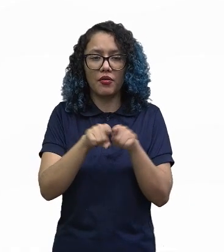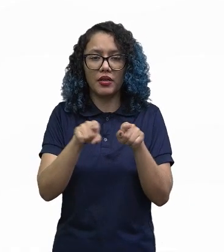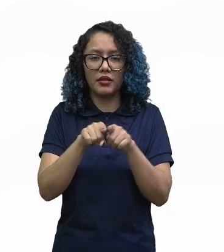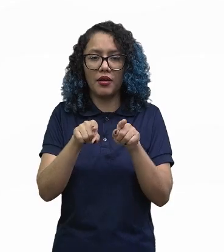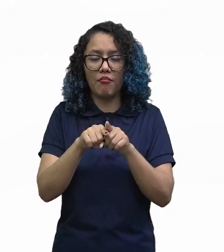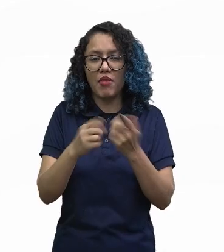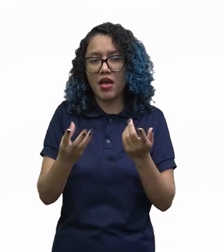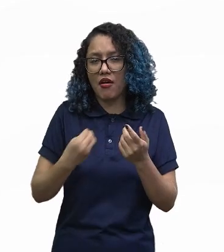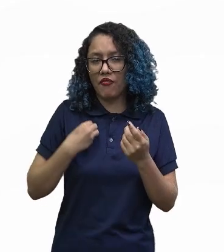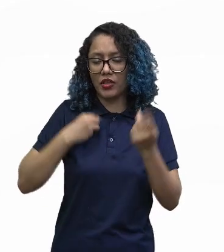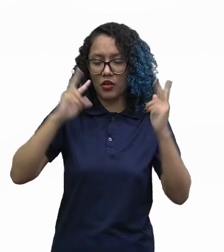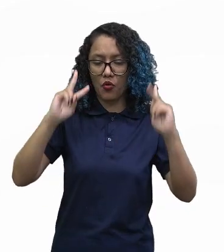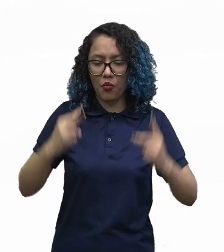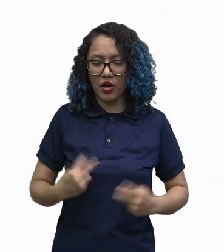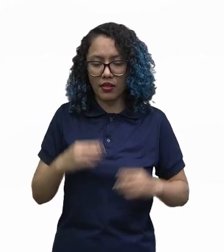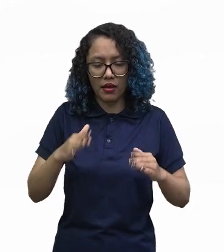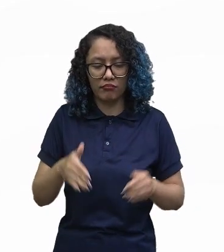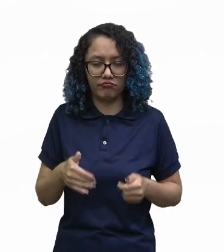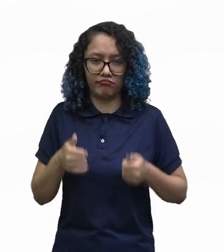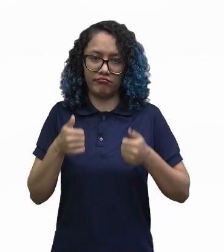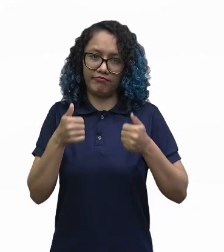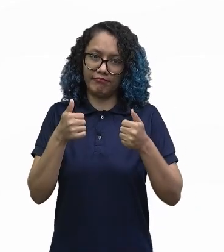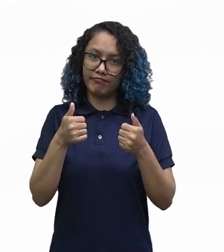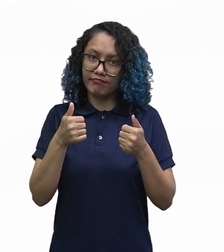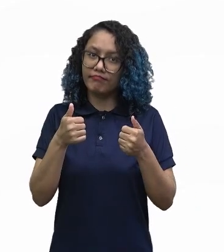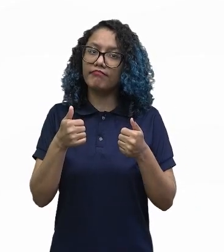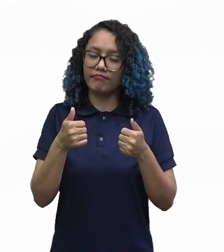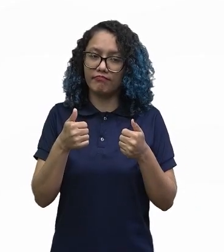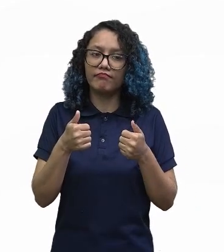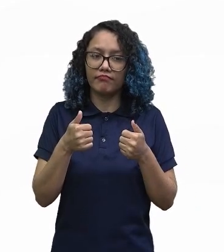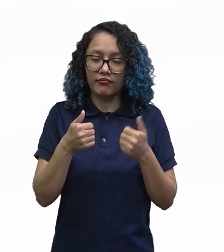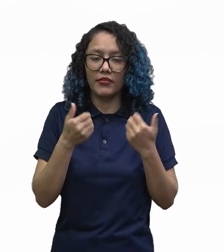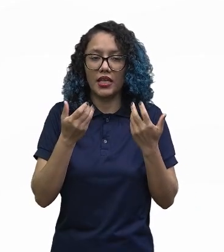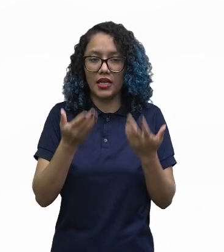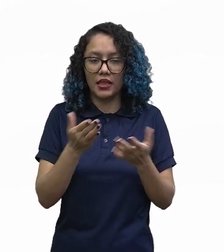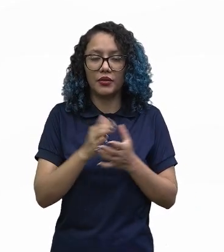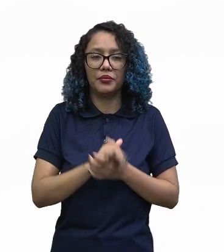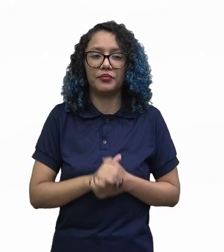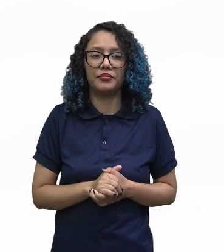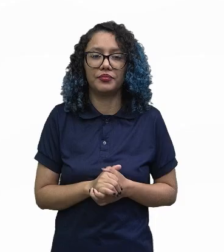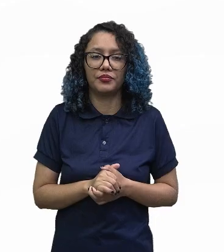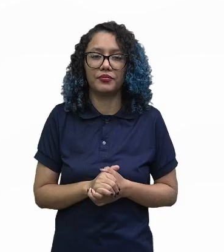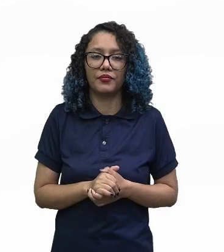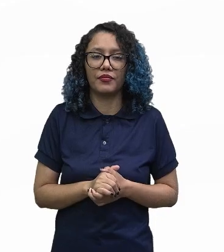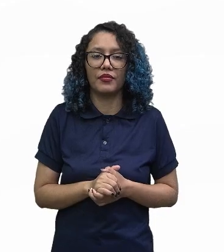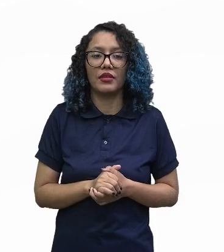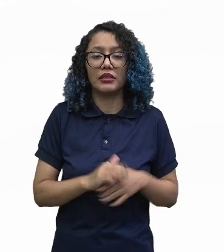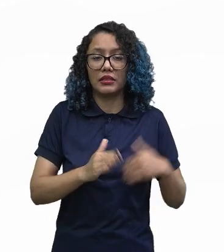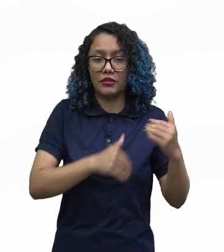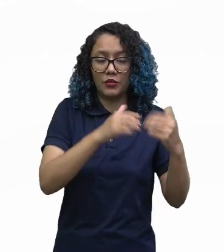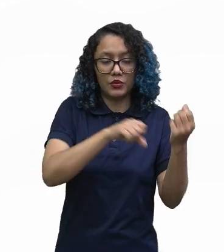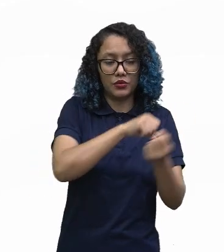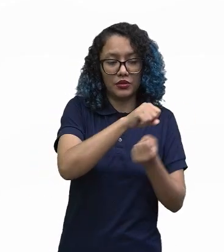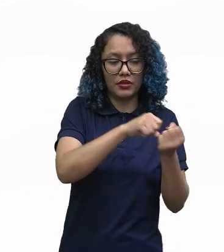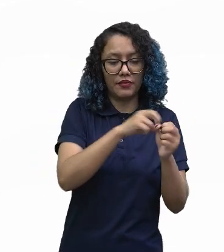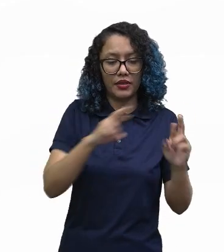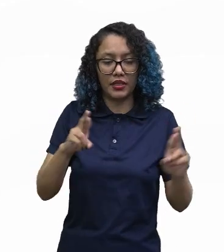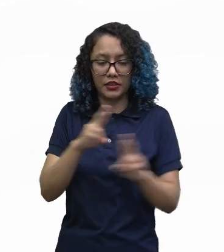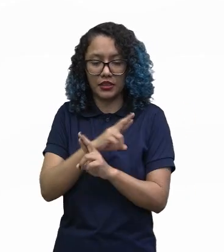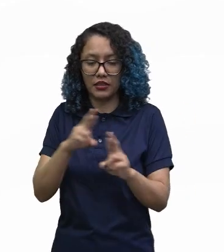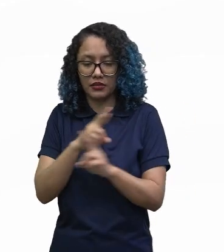humana. Então, essa relação entre o desenvolvimento sustentável e as suas